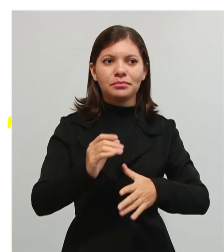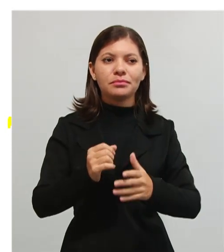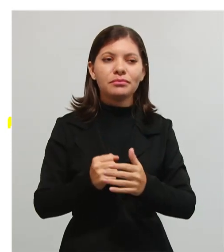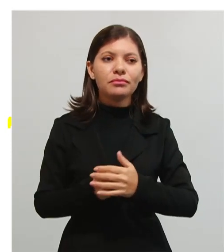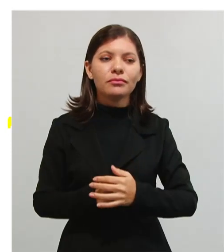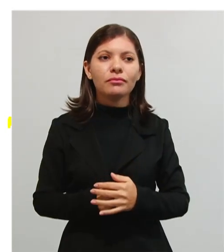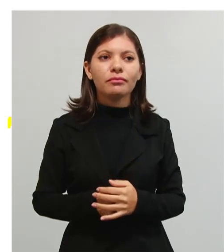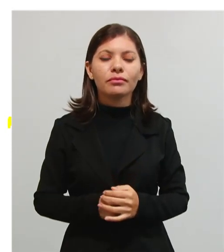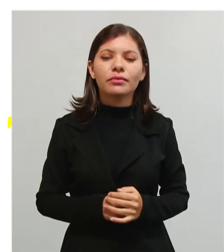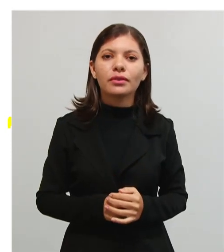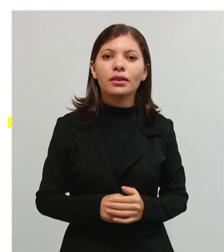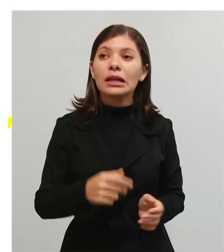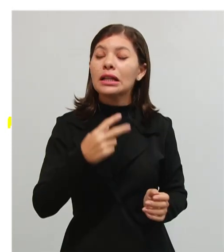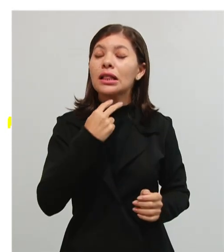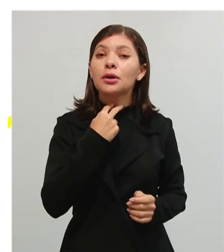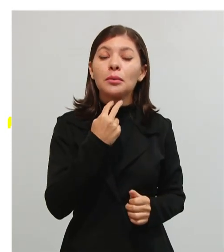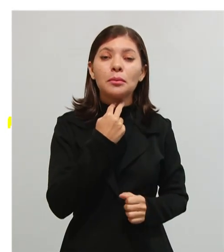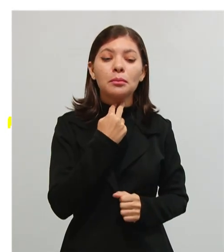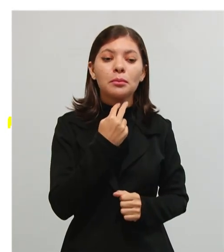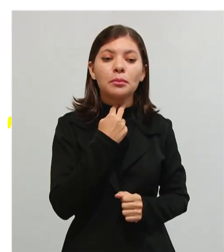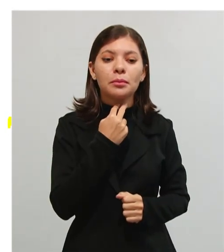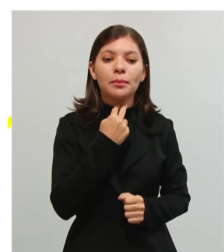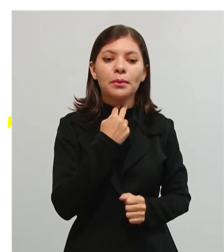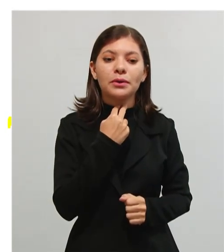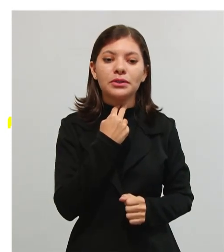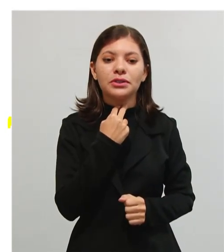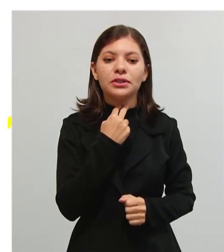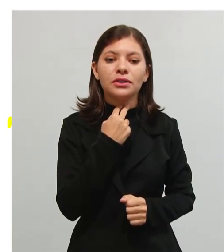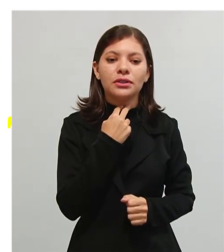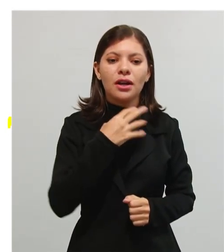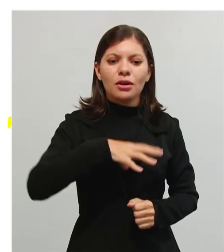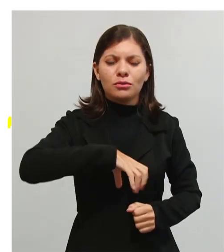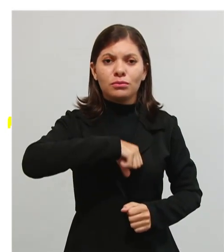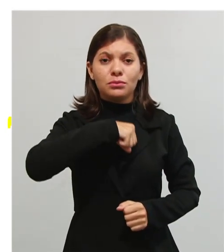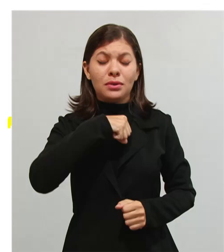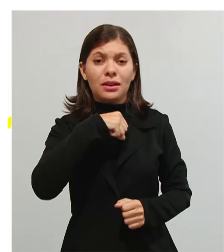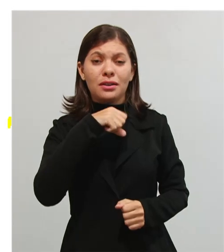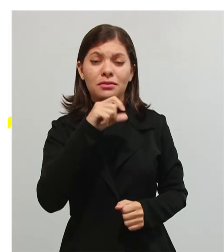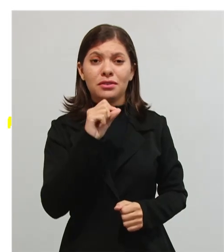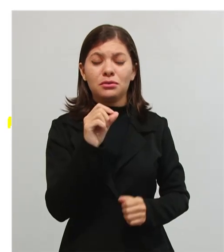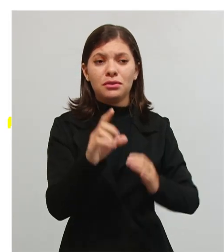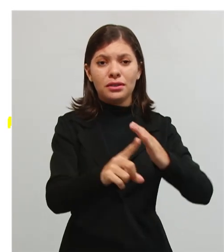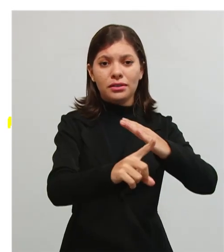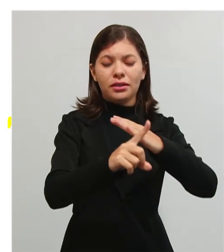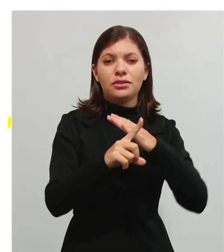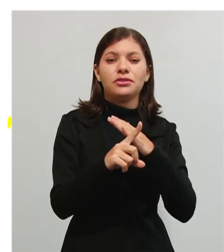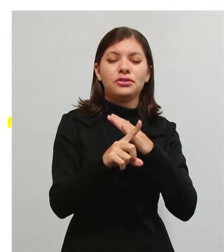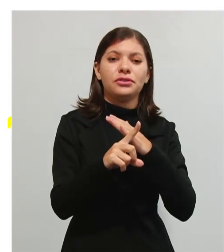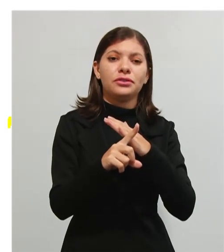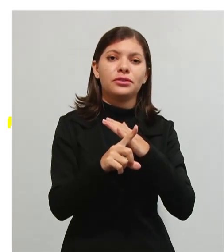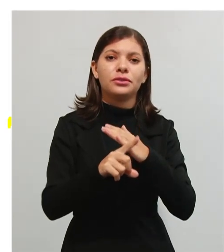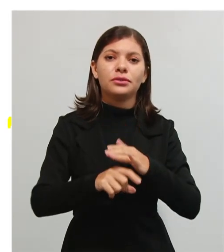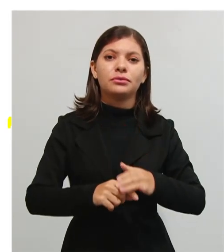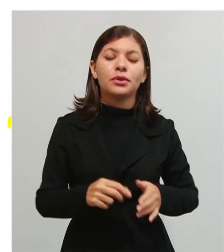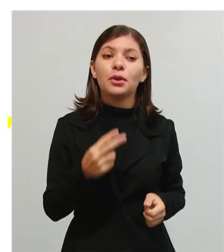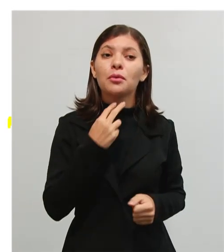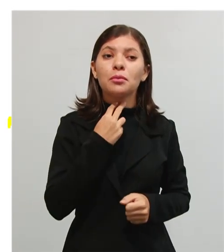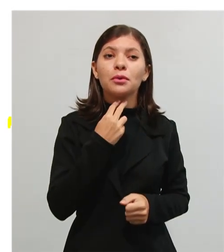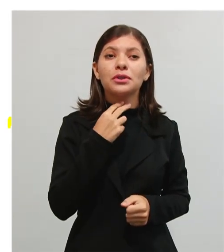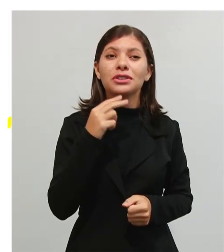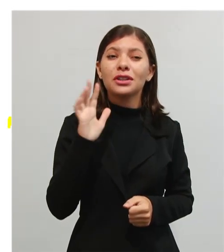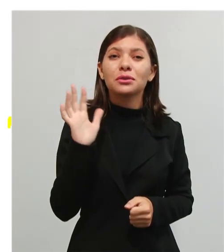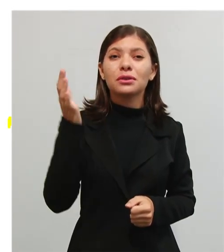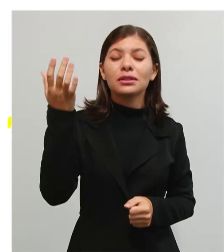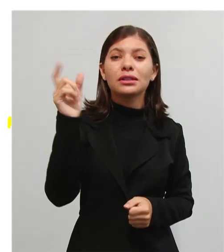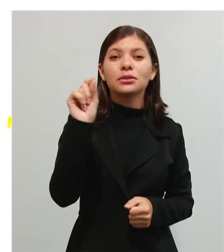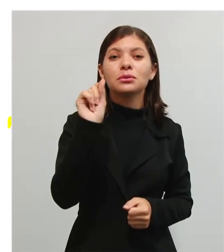pessoal? Você não pode ter raiva daquele cliente pensando que ele fez de propósito. Pode acontecer N